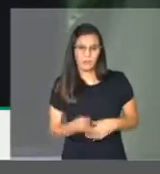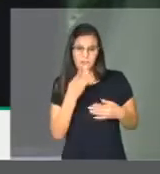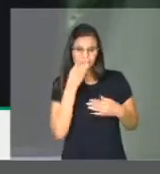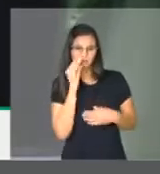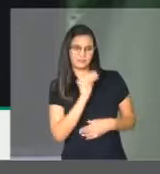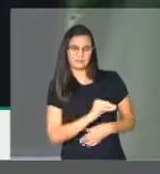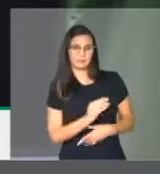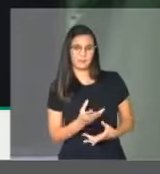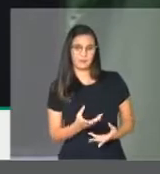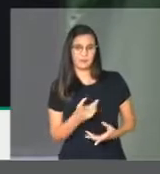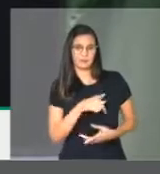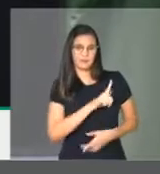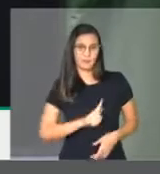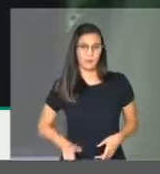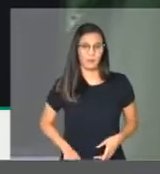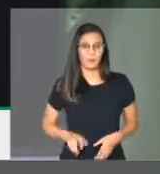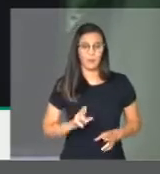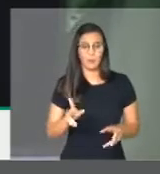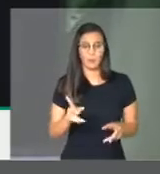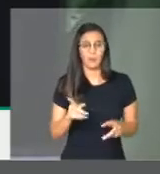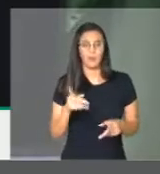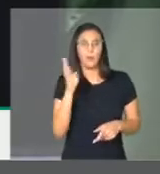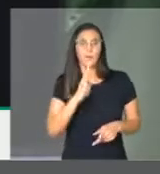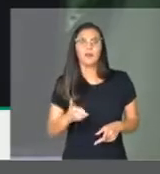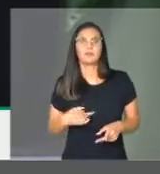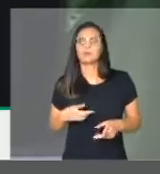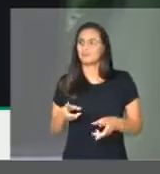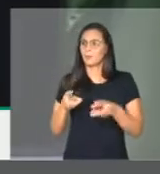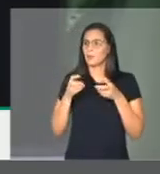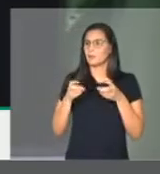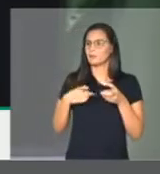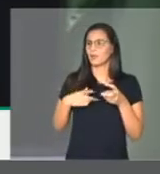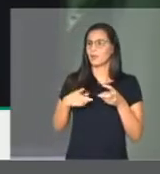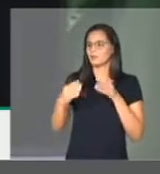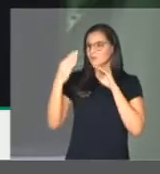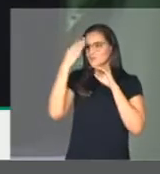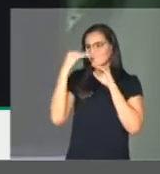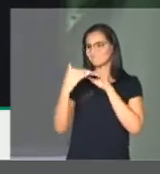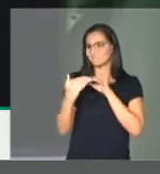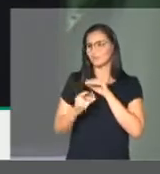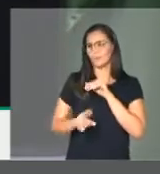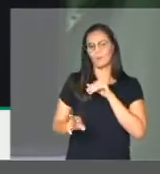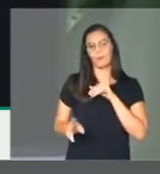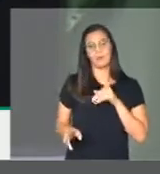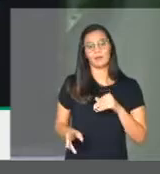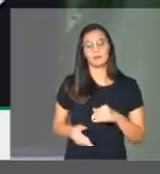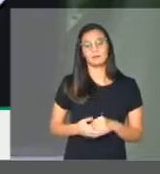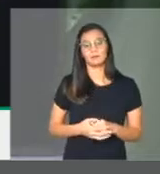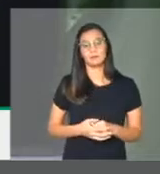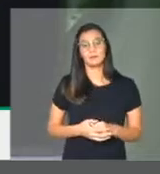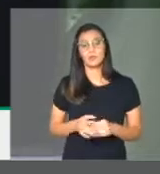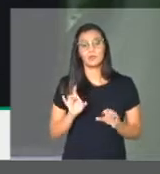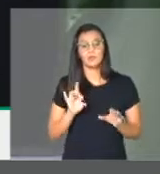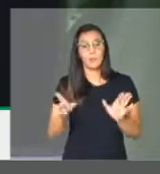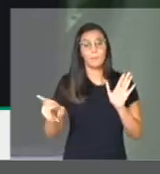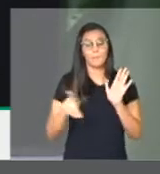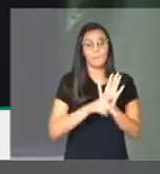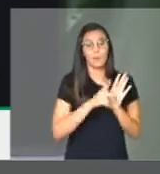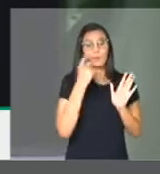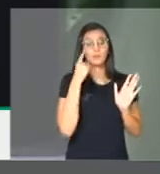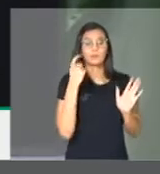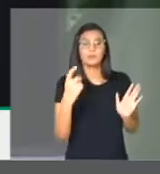reconheceram no seu e no de seus aliados, liberalismo selvagem, voltado apenas aos interesses